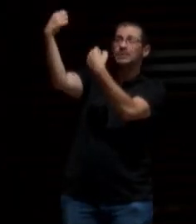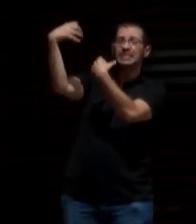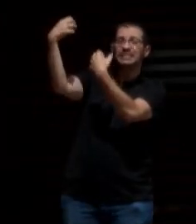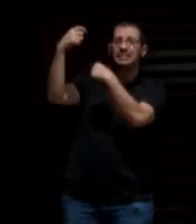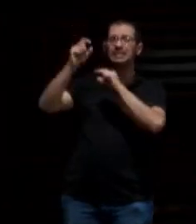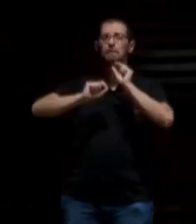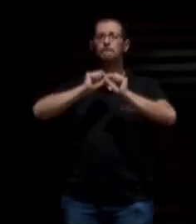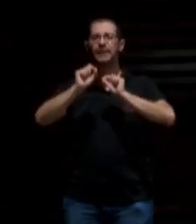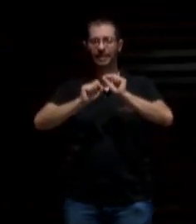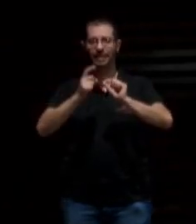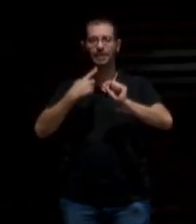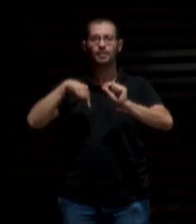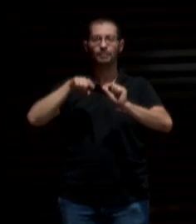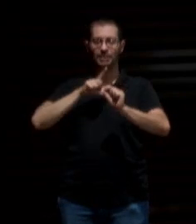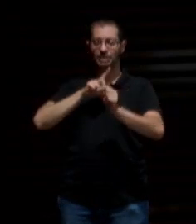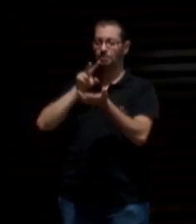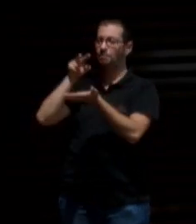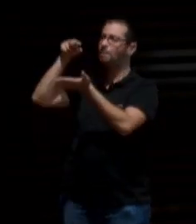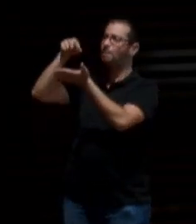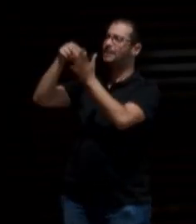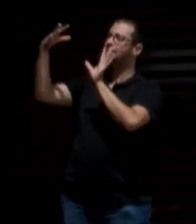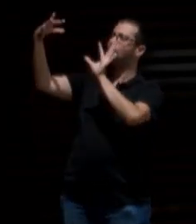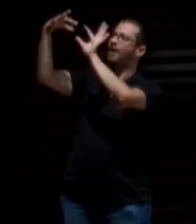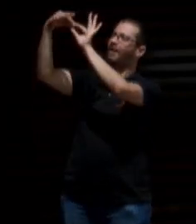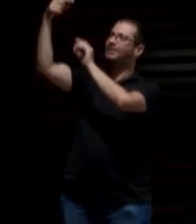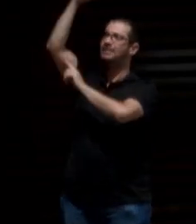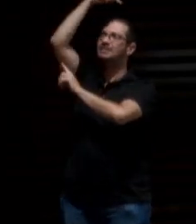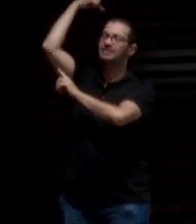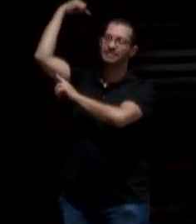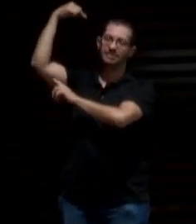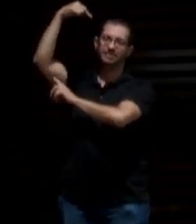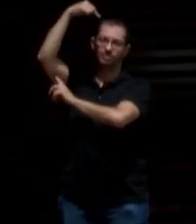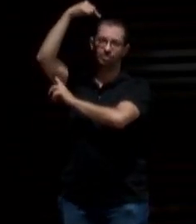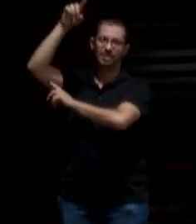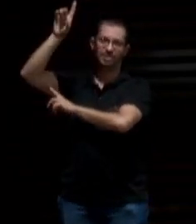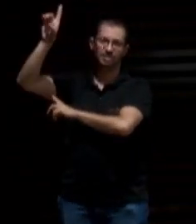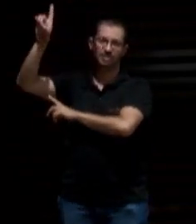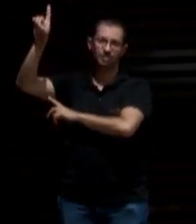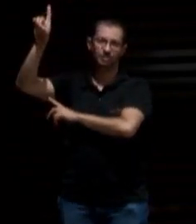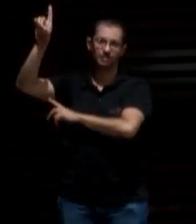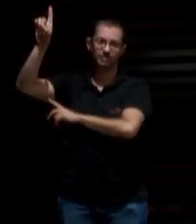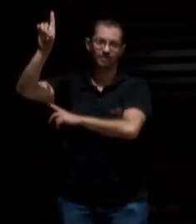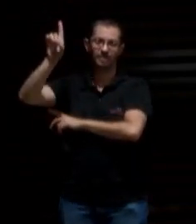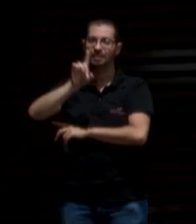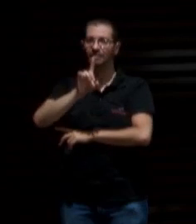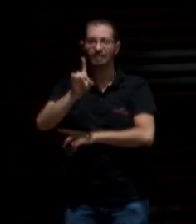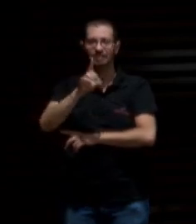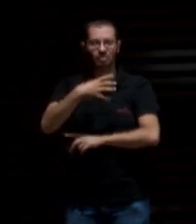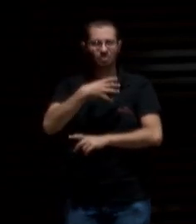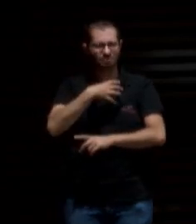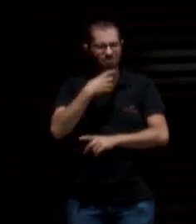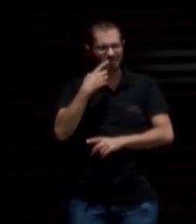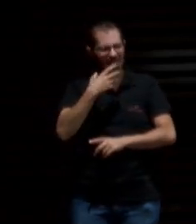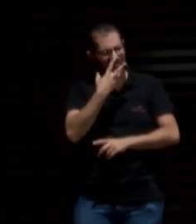fim de sermos participantes da sua santidade. Então, não estranheis o fogo ardente que surge